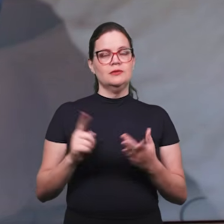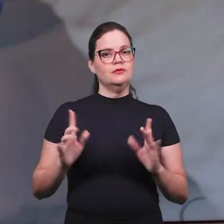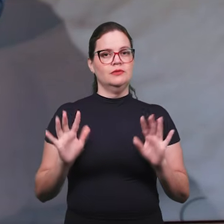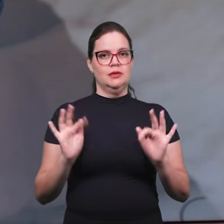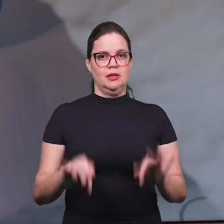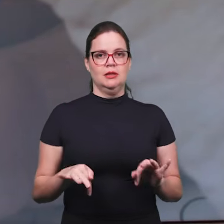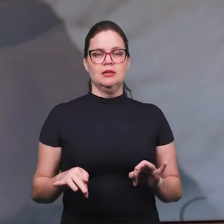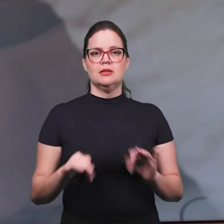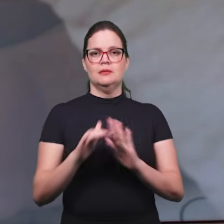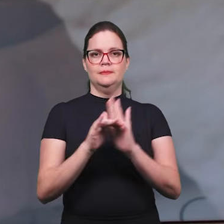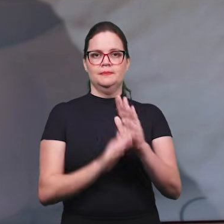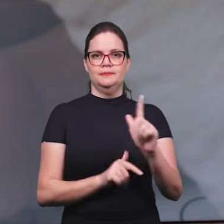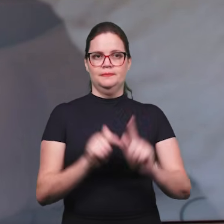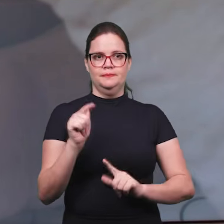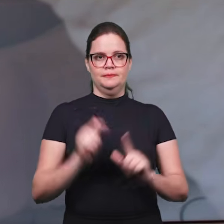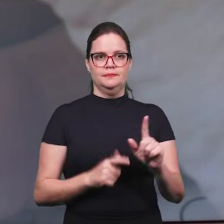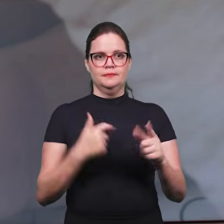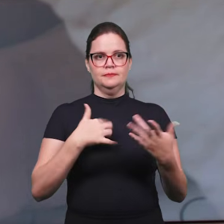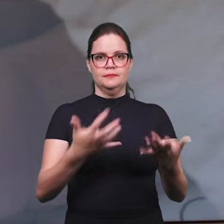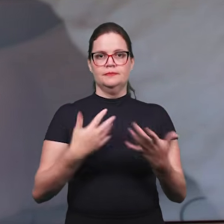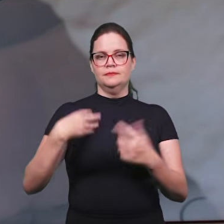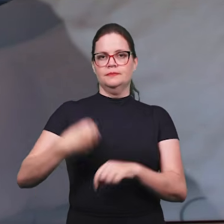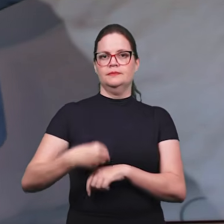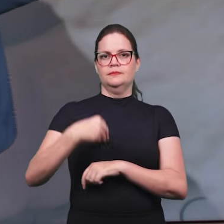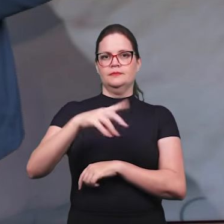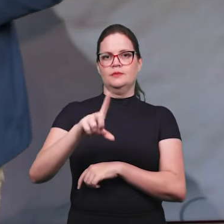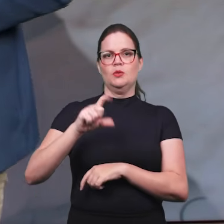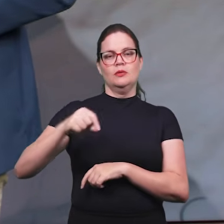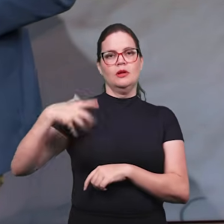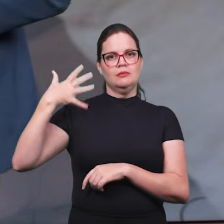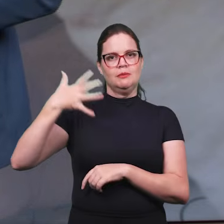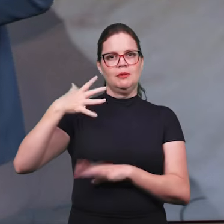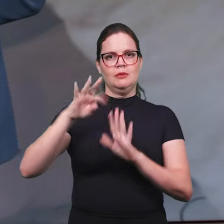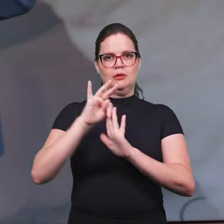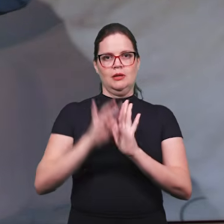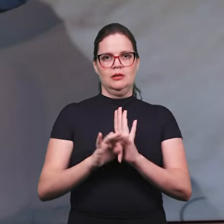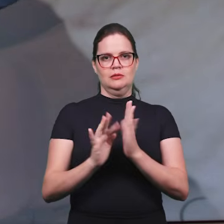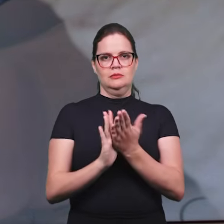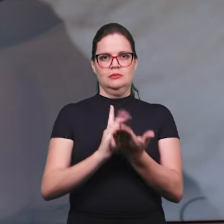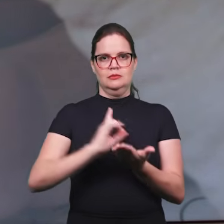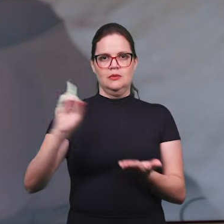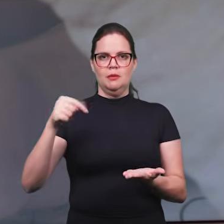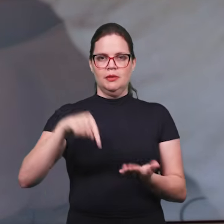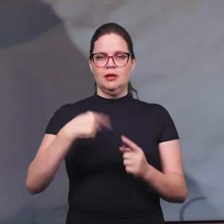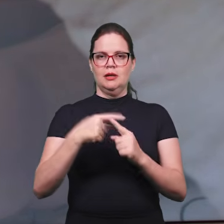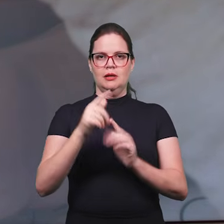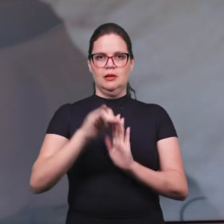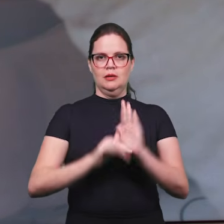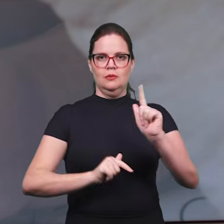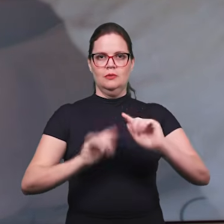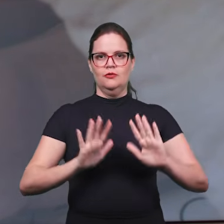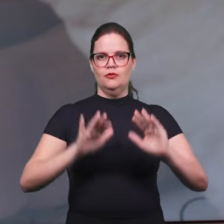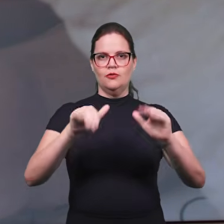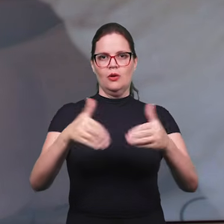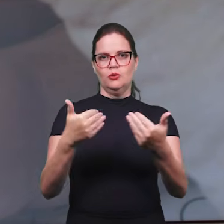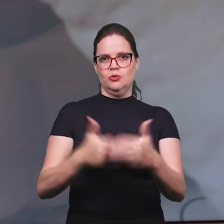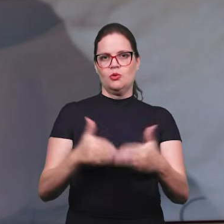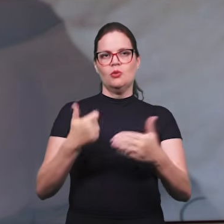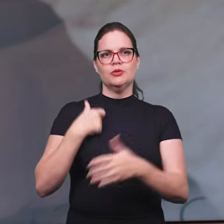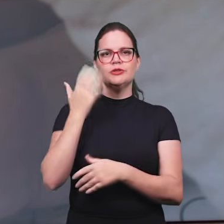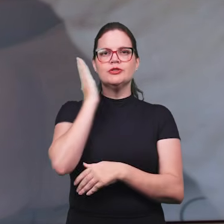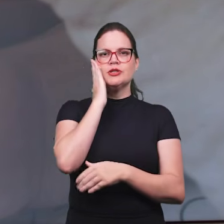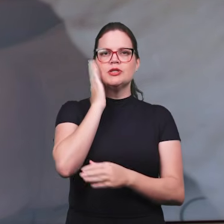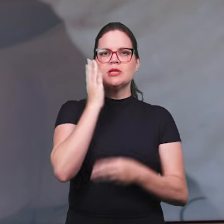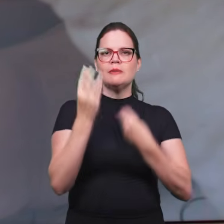aqui, para a gente encerrar, né, o nosso programa, eu queria deixar para vocês aqui uma palavra, né? O nosso programa aqui foca nos